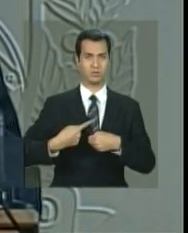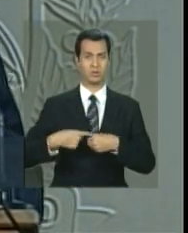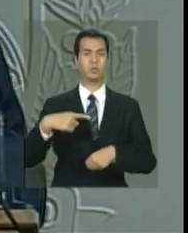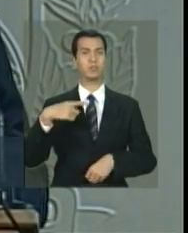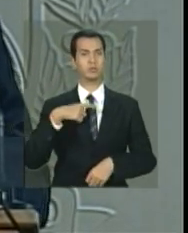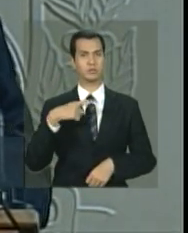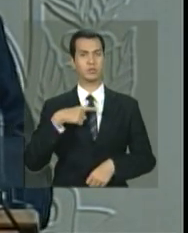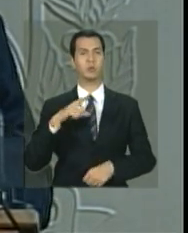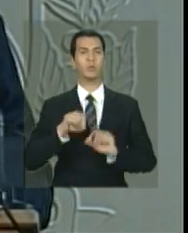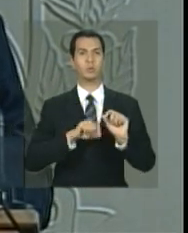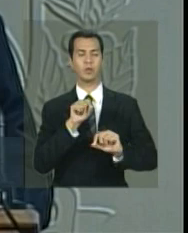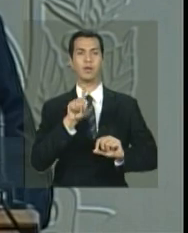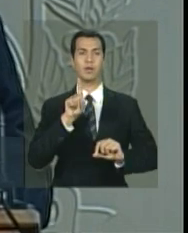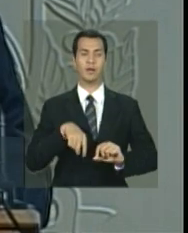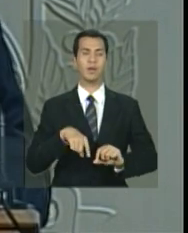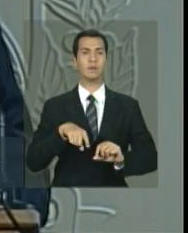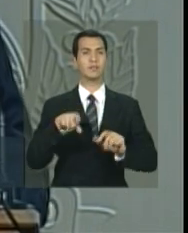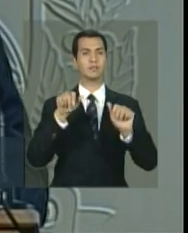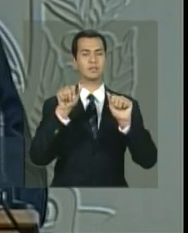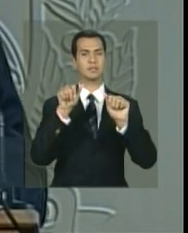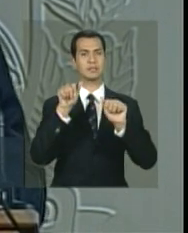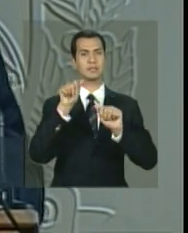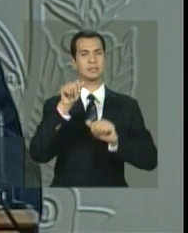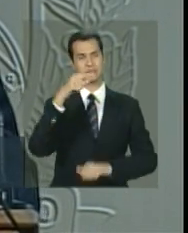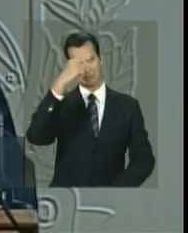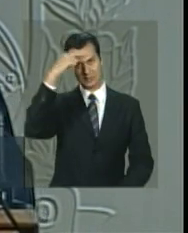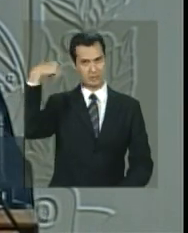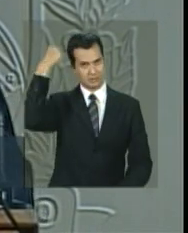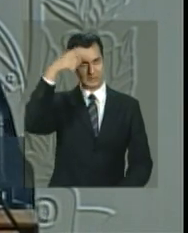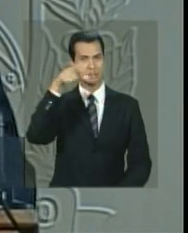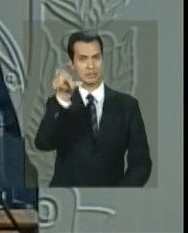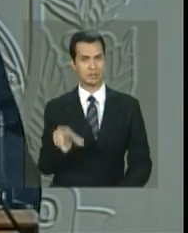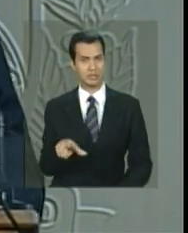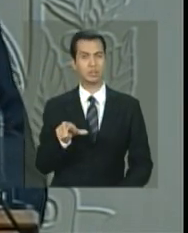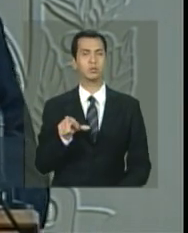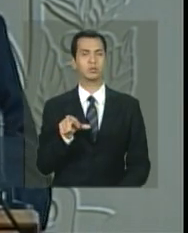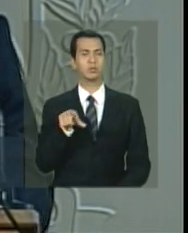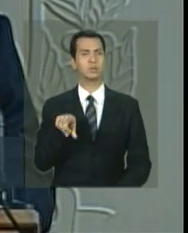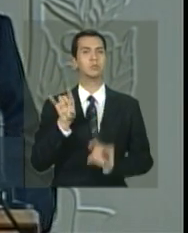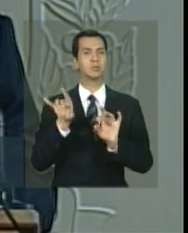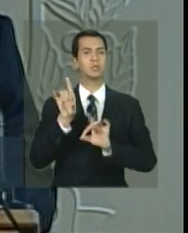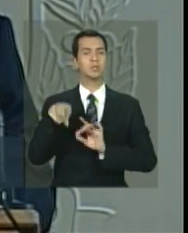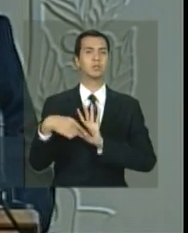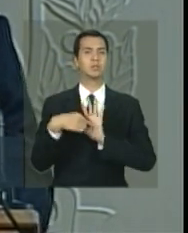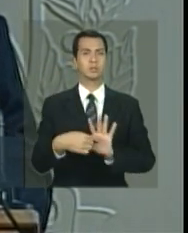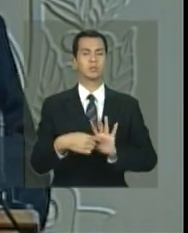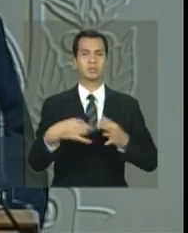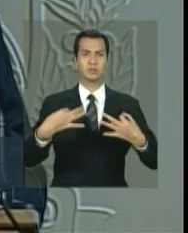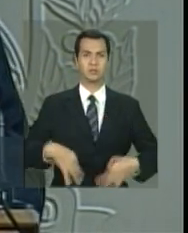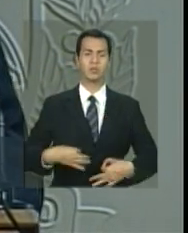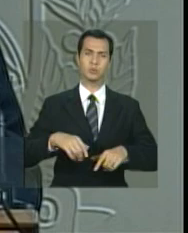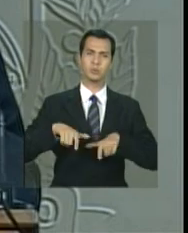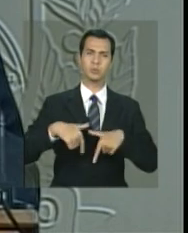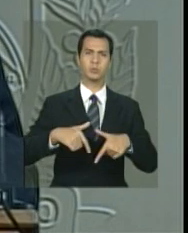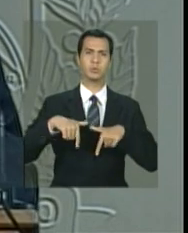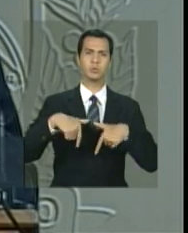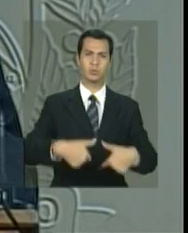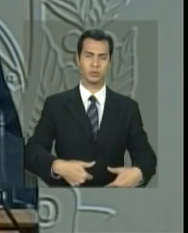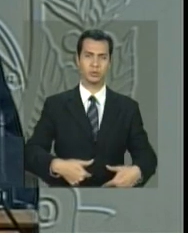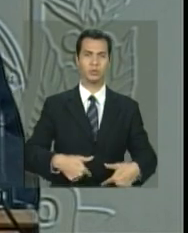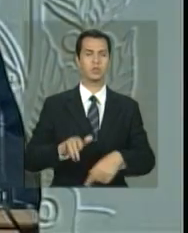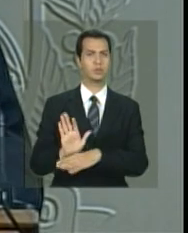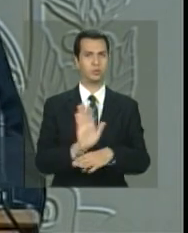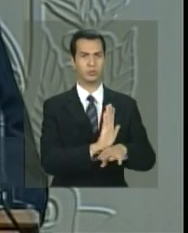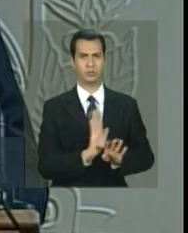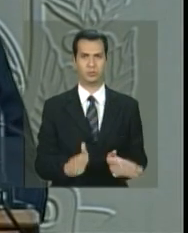medalha, pois nos infunde sentimentos de harmonia e solidariedade, com seu exemplo de ardor missionário e dedicação aos